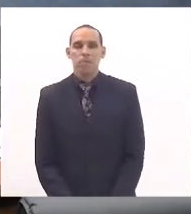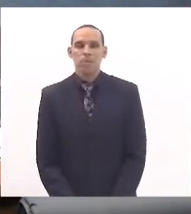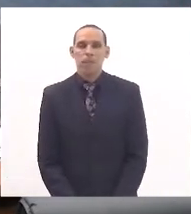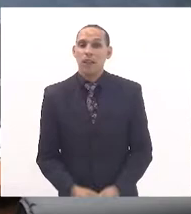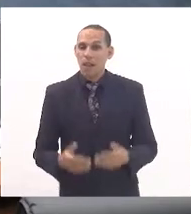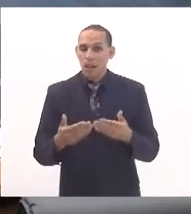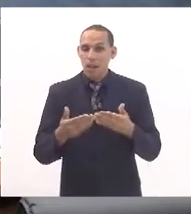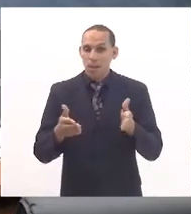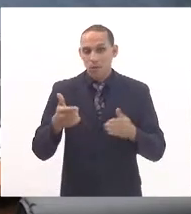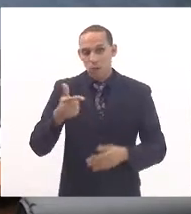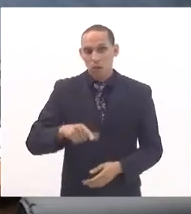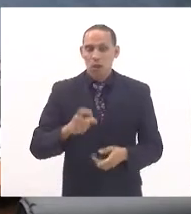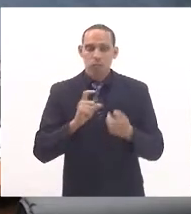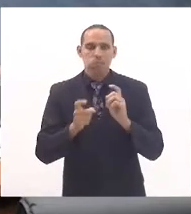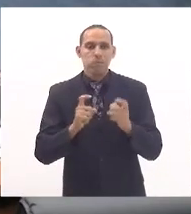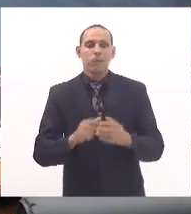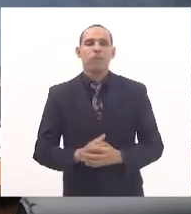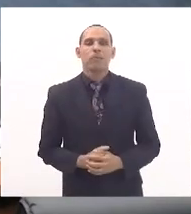Está reaberta a sessão.